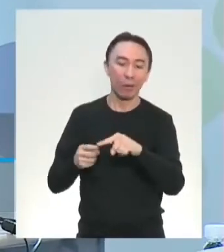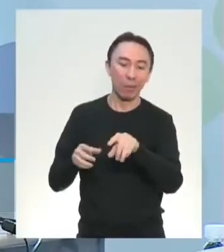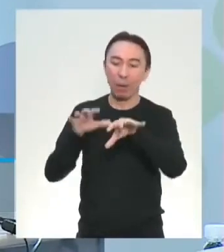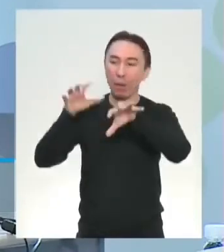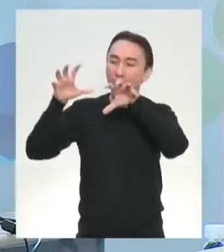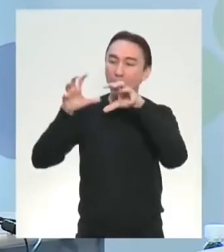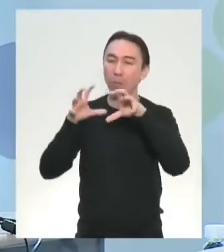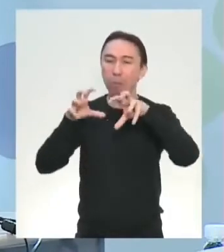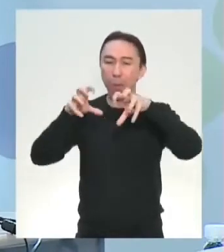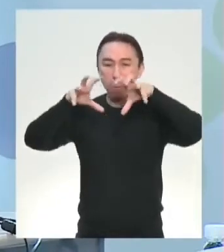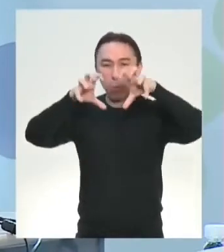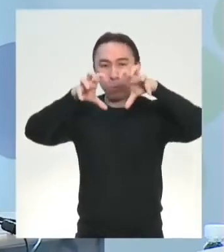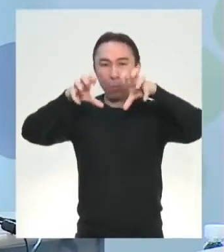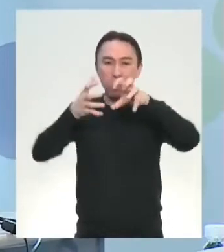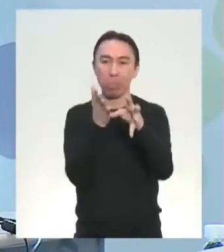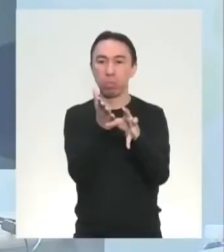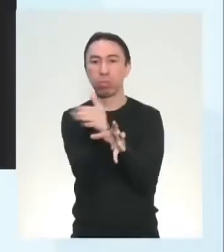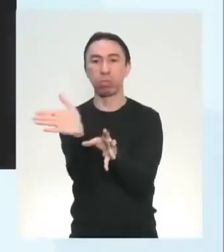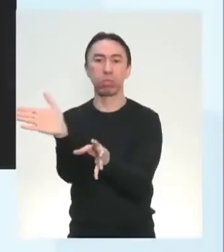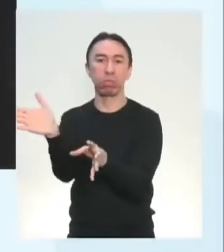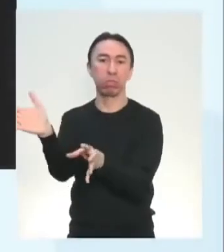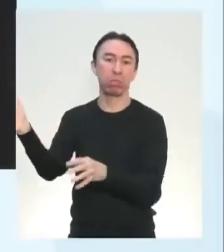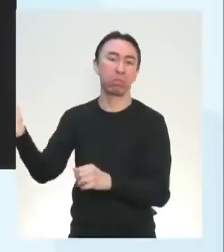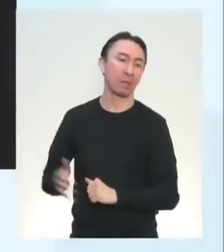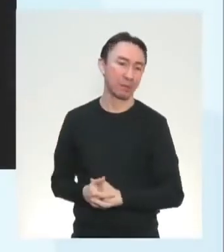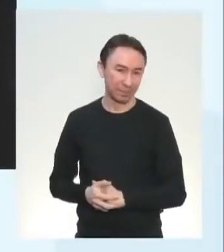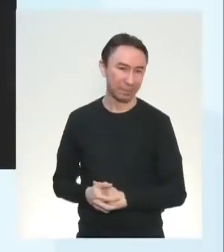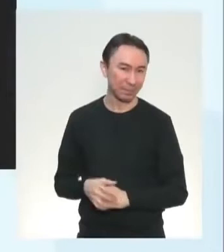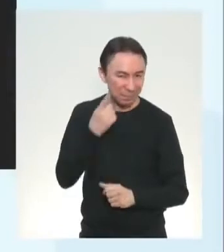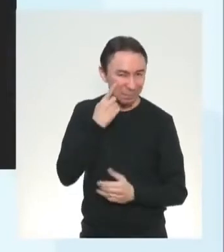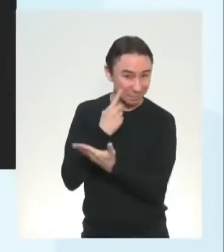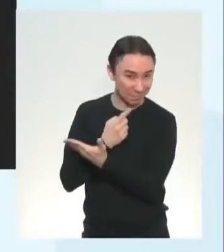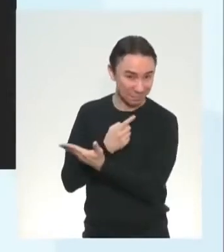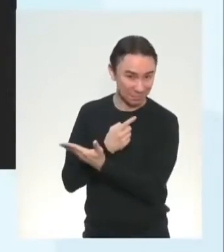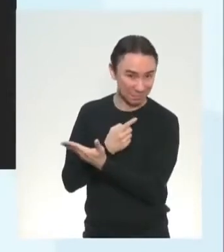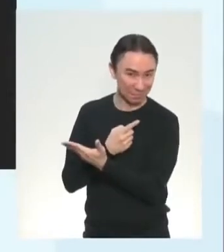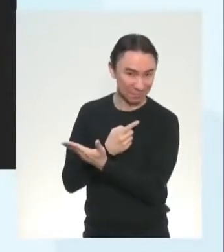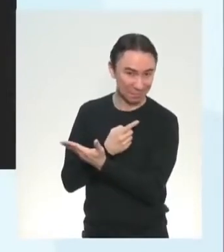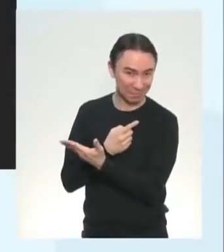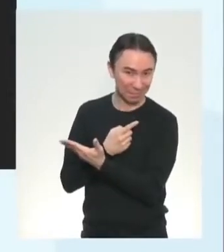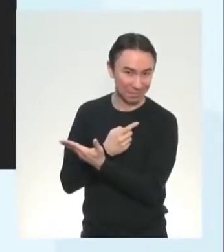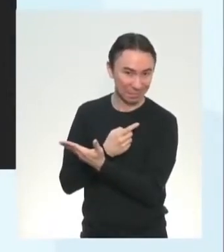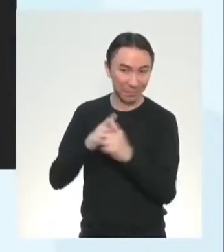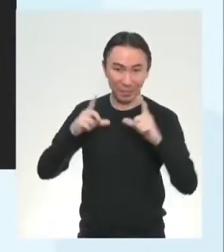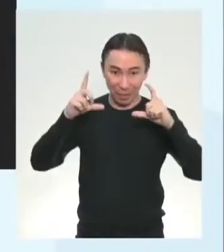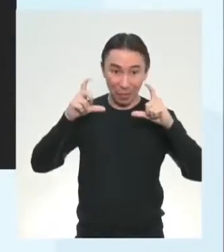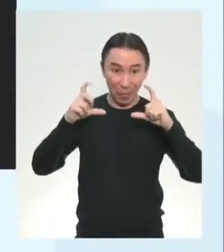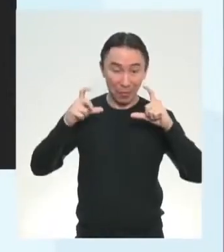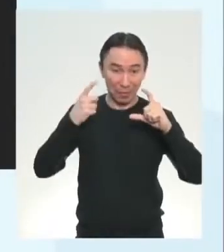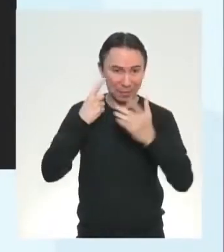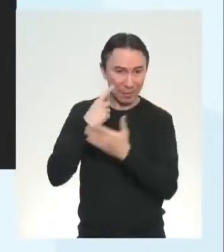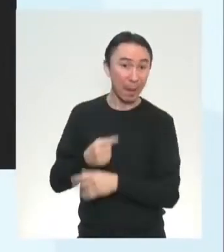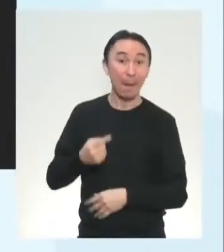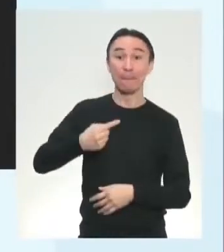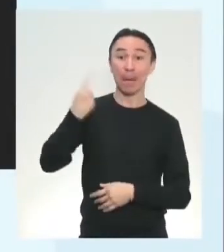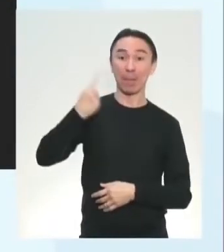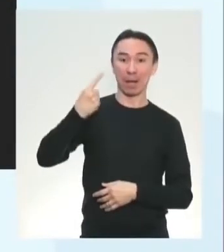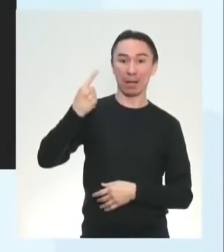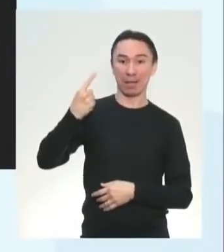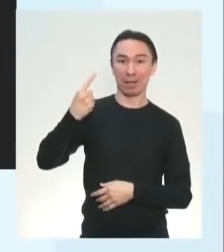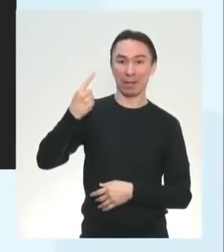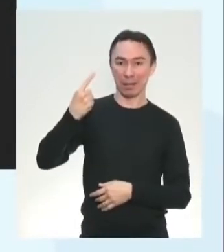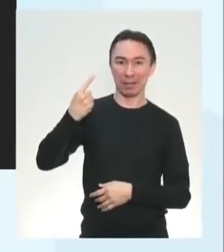próxima tela, que a gente vai ver uma foto, né, por sinal, a primeira foto que foi lançada aí para a televisão. Isso